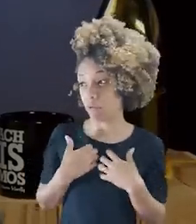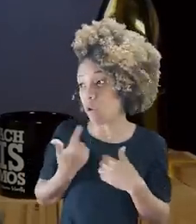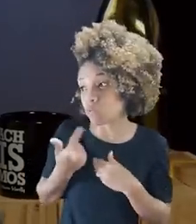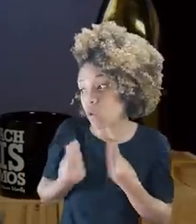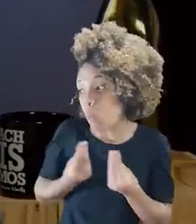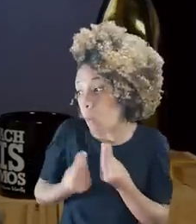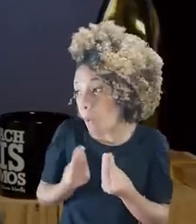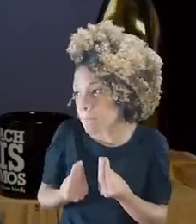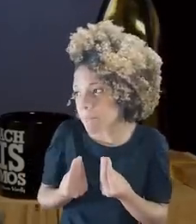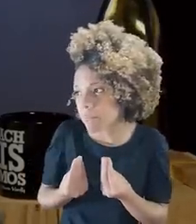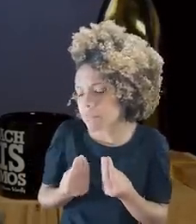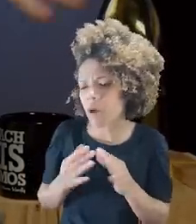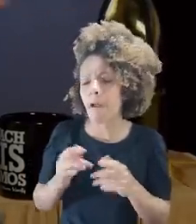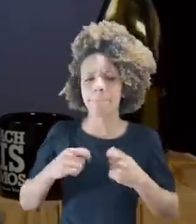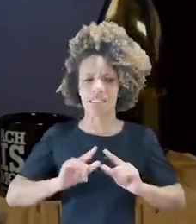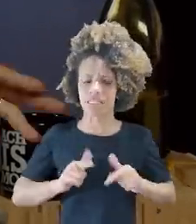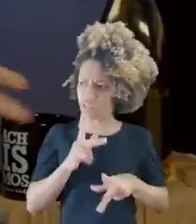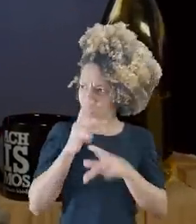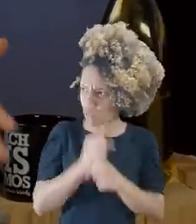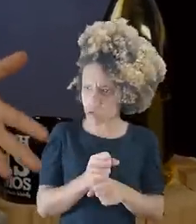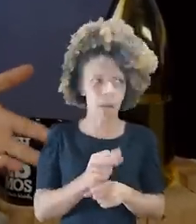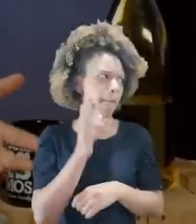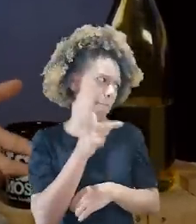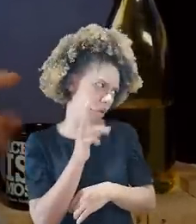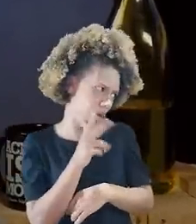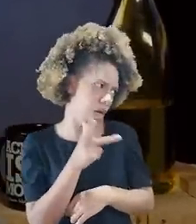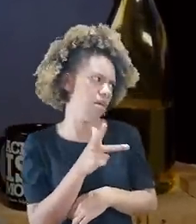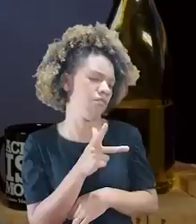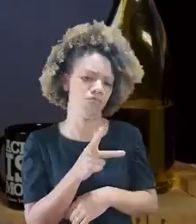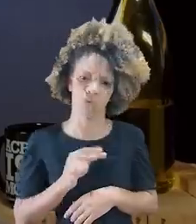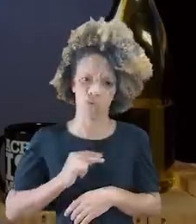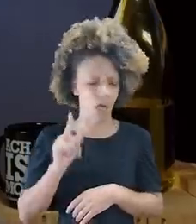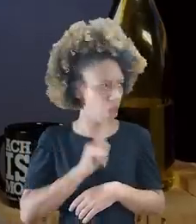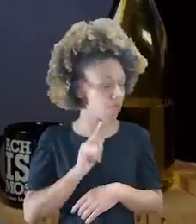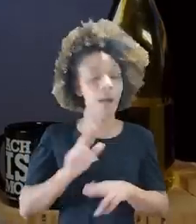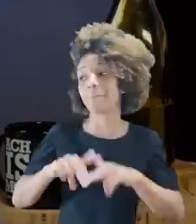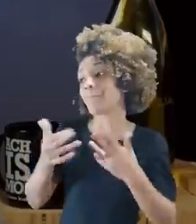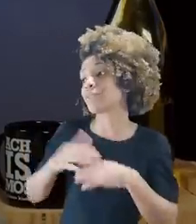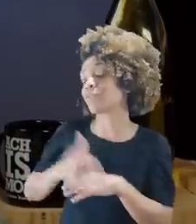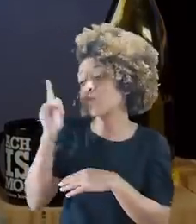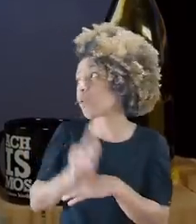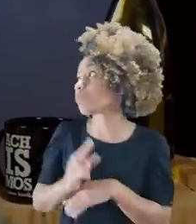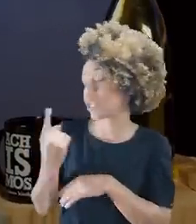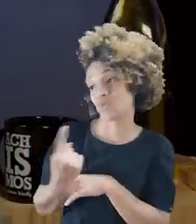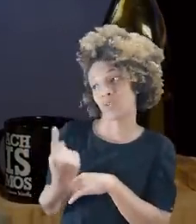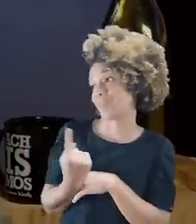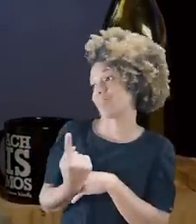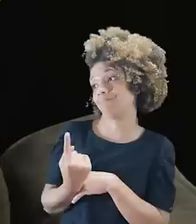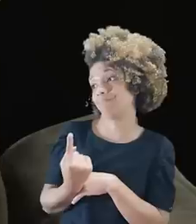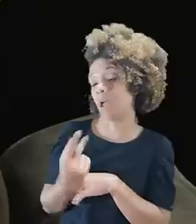mas eu não consegui sei lá fazer esse cálculo dessa matemática aqui eu não sou tão inteligente assim qu os outros mas eu vou